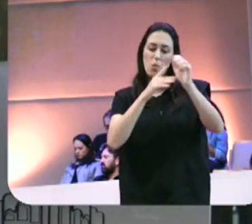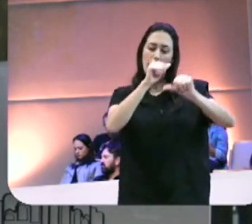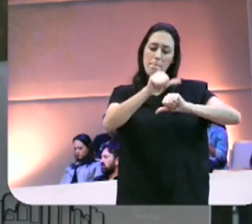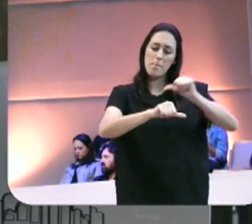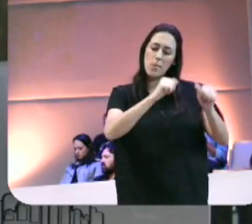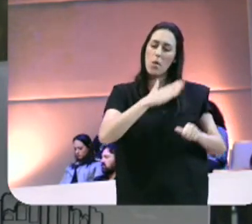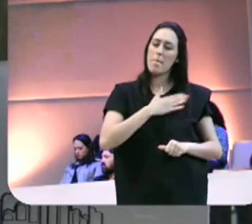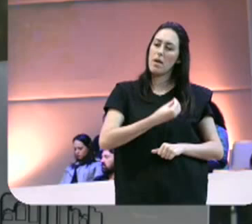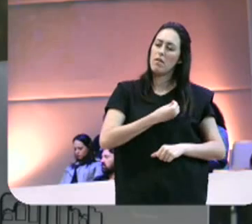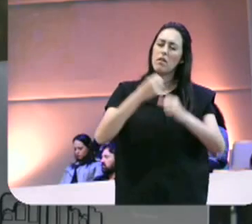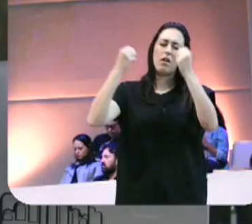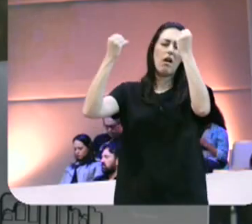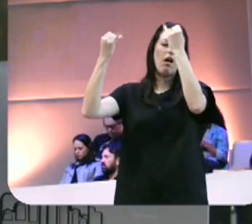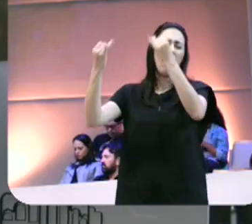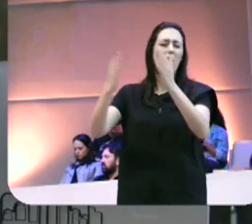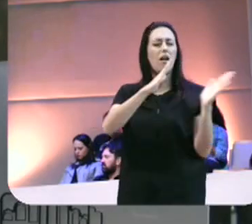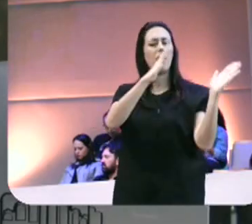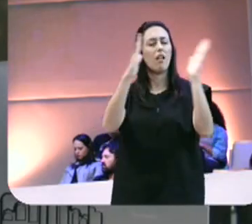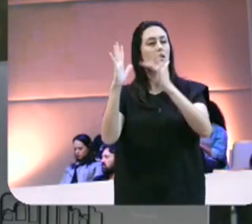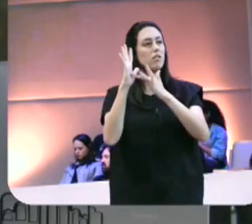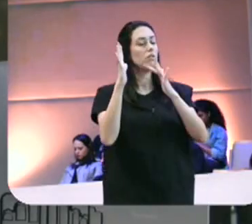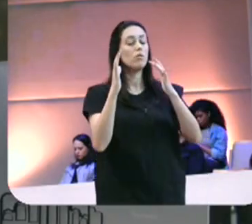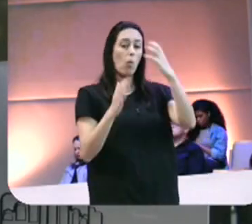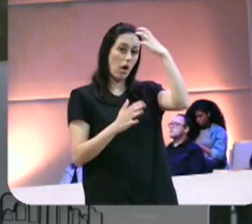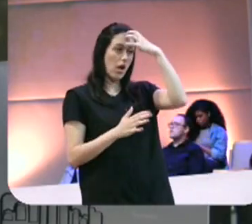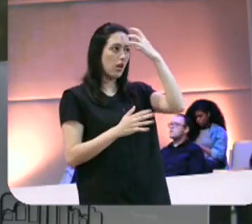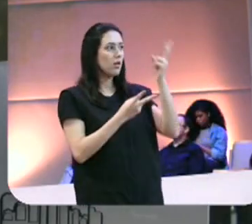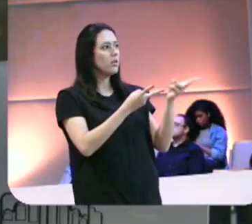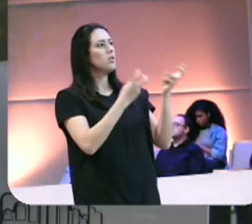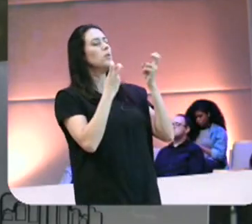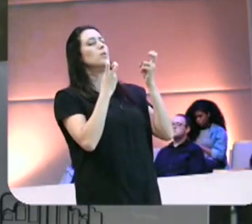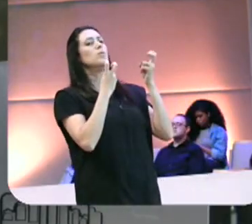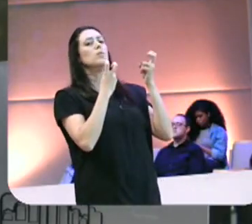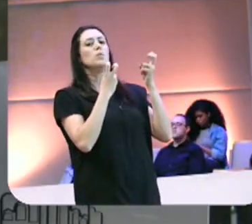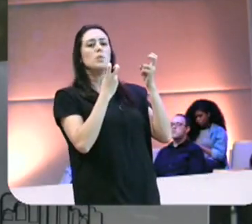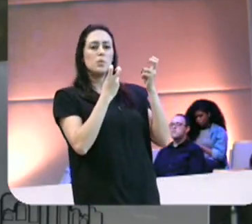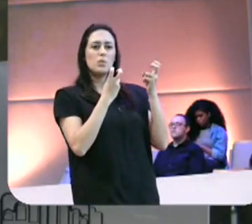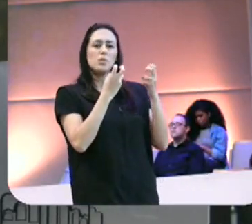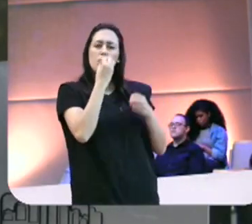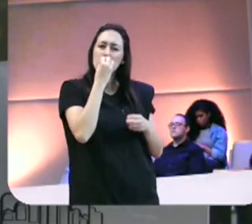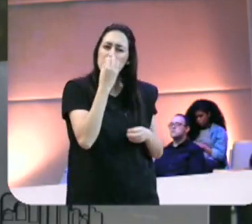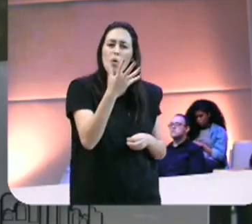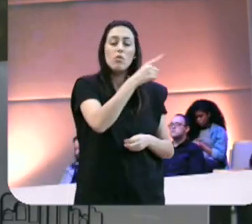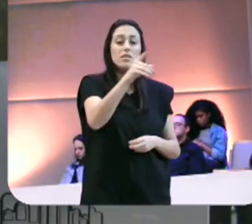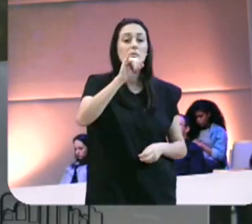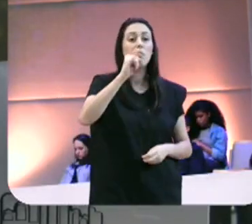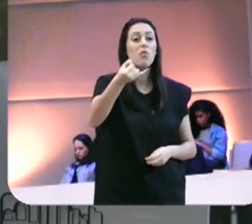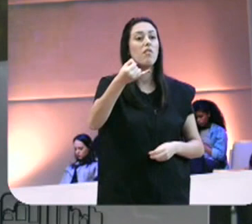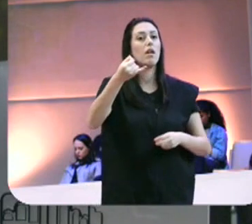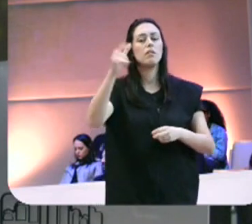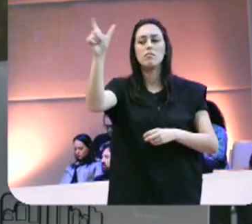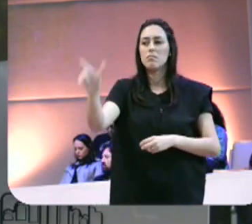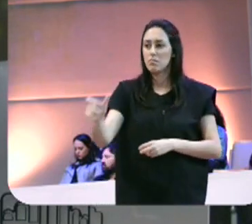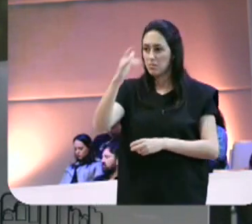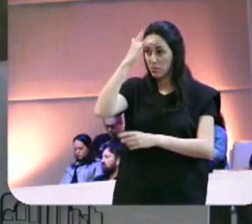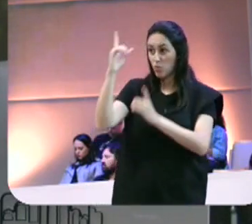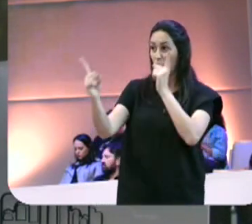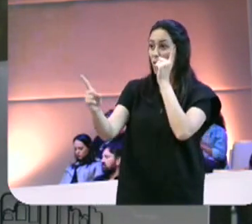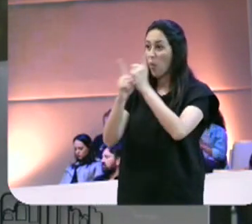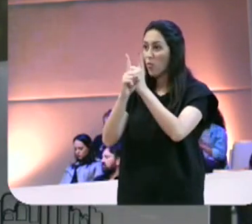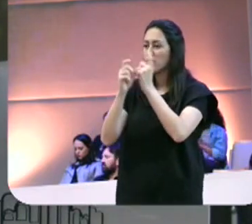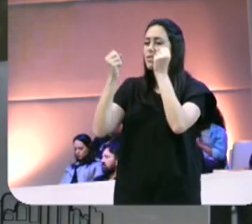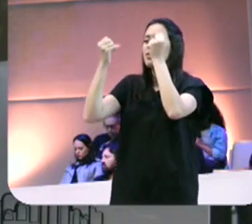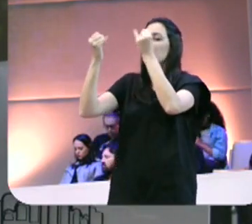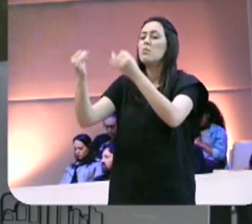minha vida. 3 momentos que você precisa ter quando você conta a sua história para alguém, compartilhando aquilo que Deus fez na sua vida. Como era a sua vida antes de